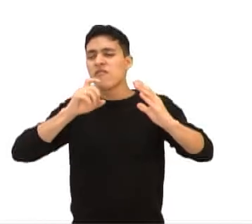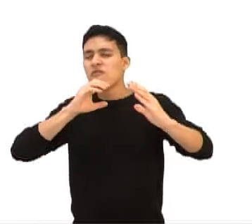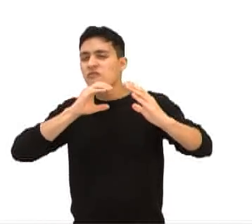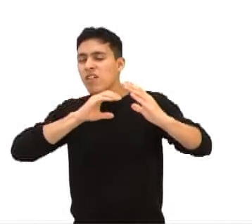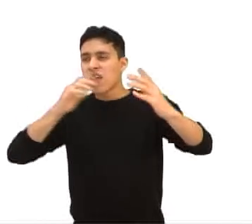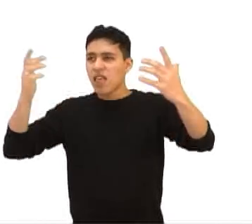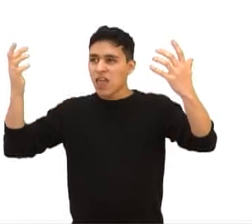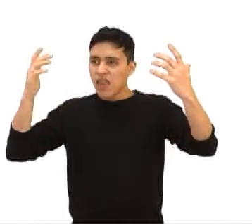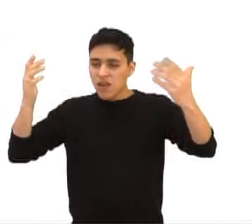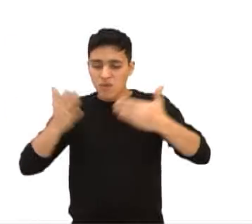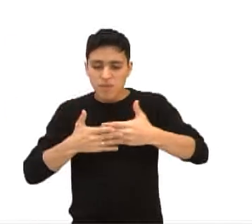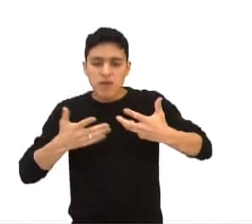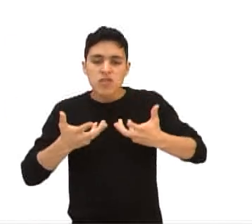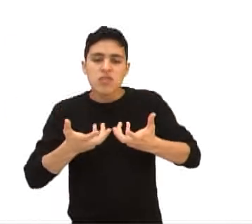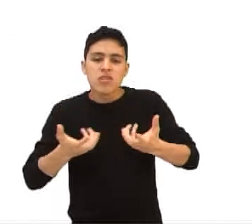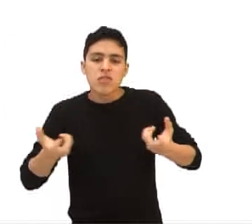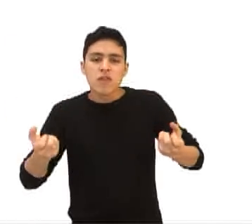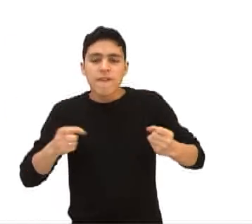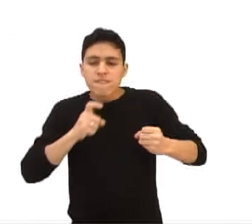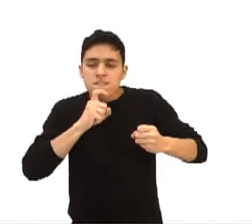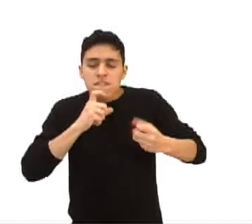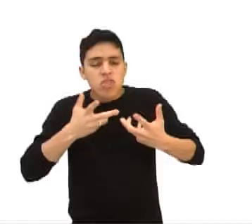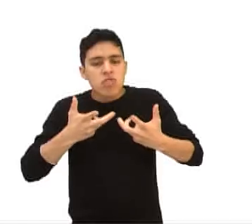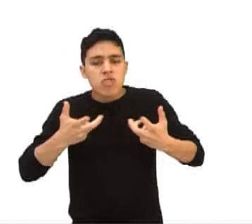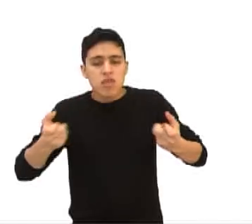a formação de florestas